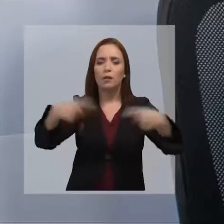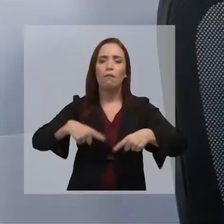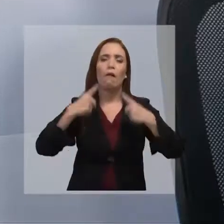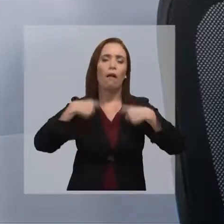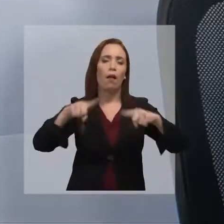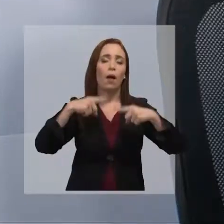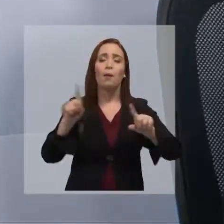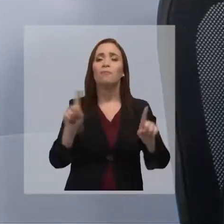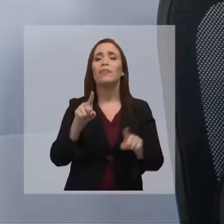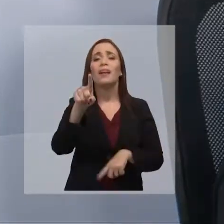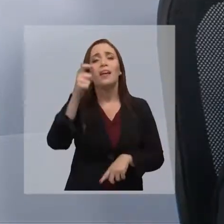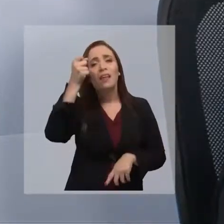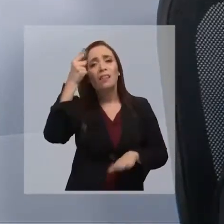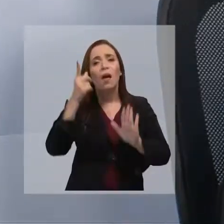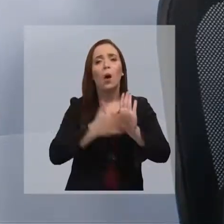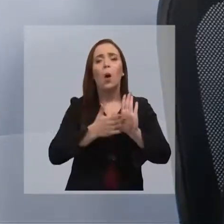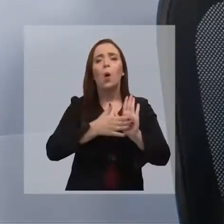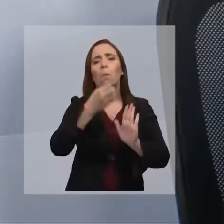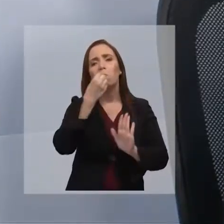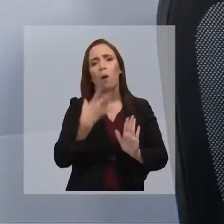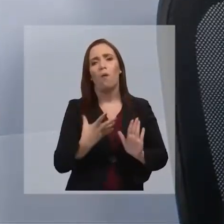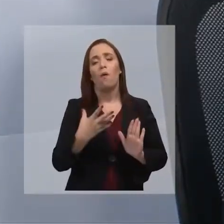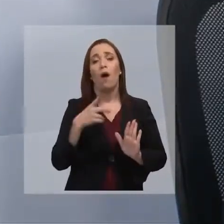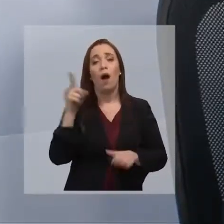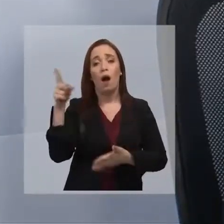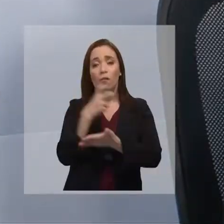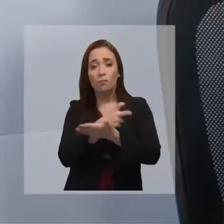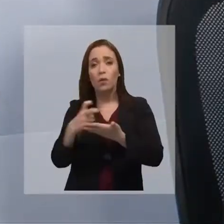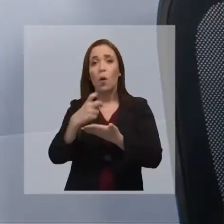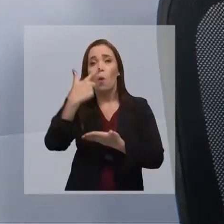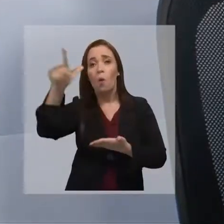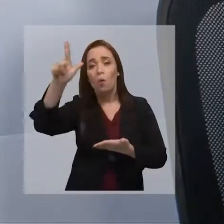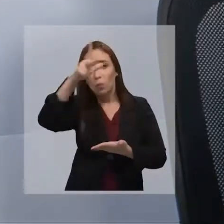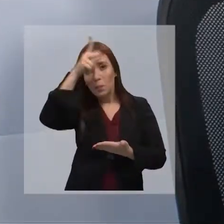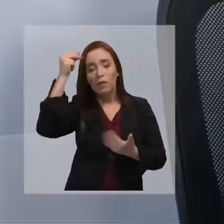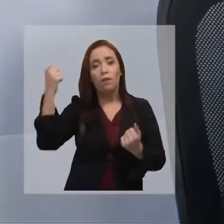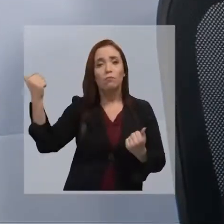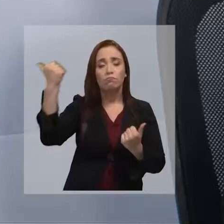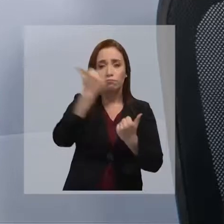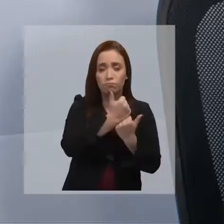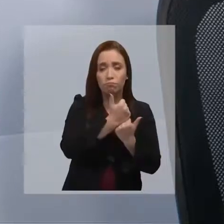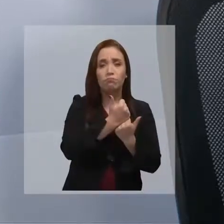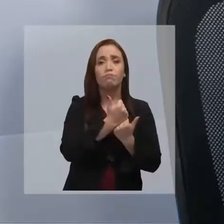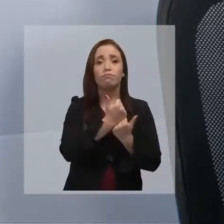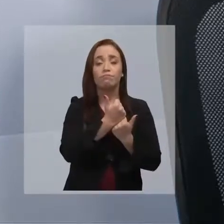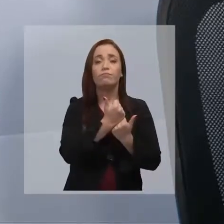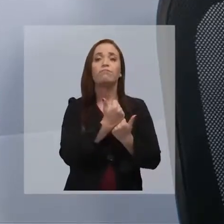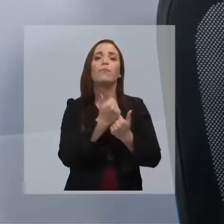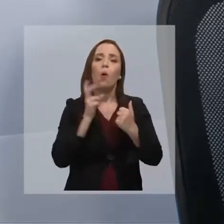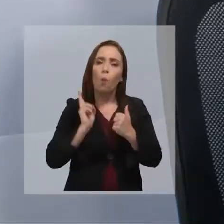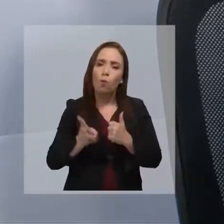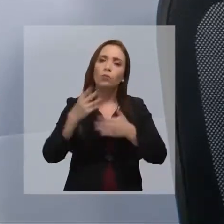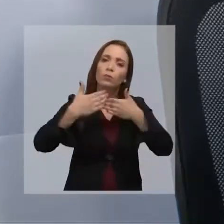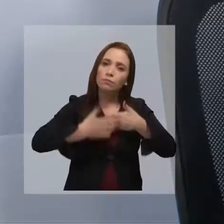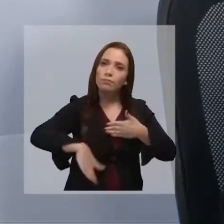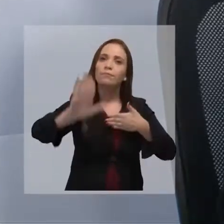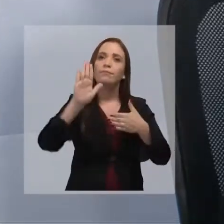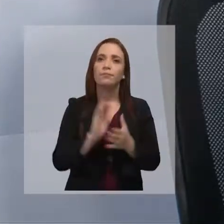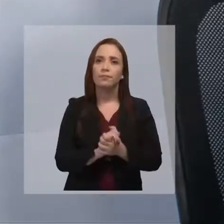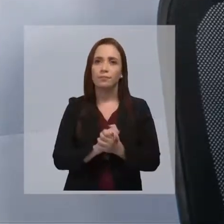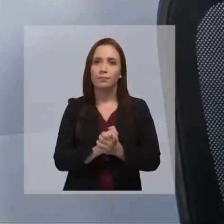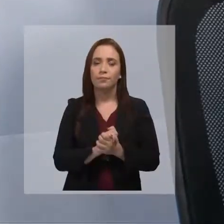ideia boa, o outro prefeito que chegar, ou se foi eleito pelo grupo que está atualmente no poder, deve